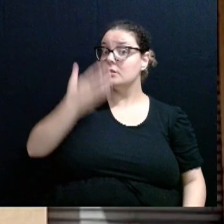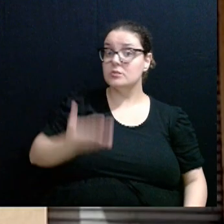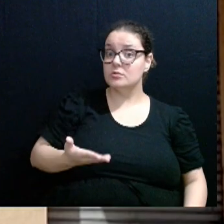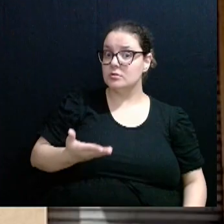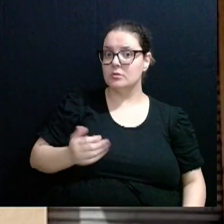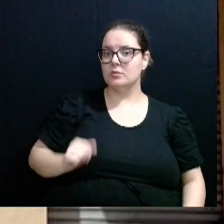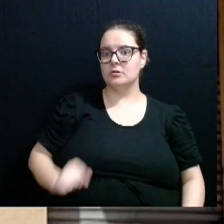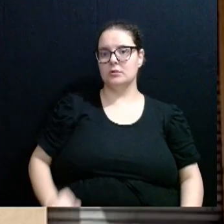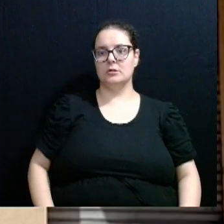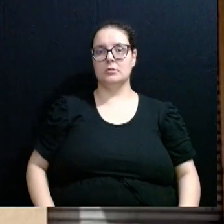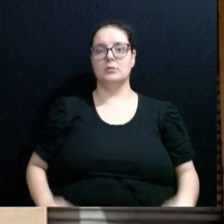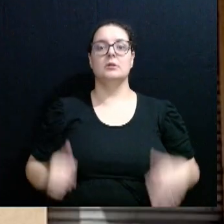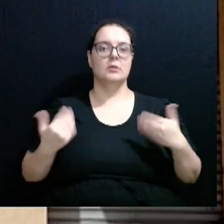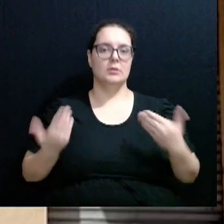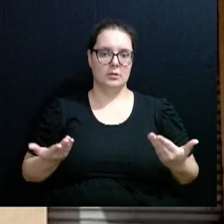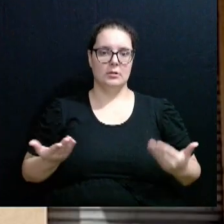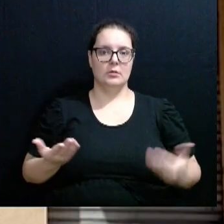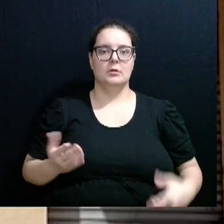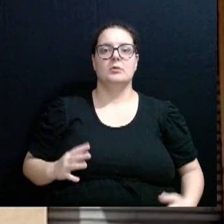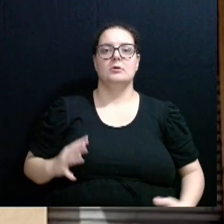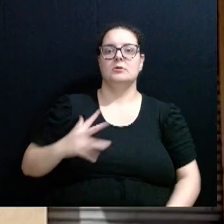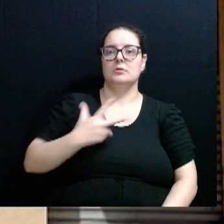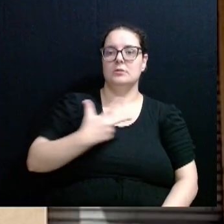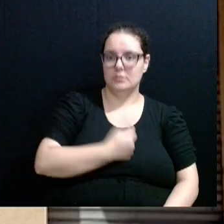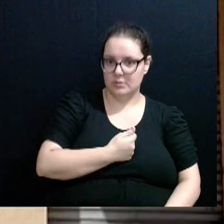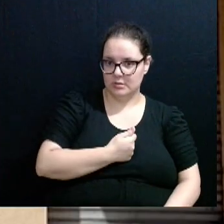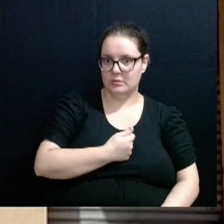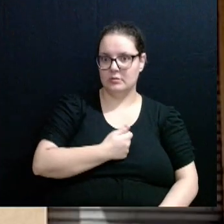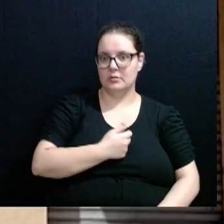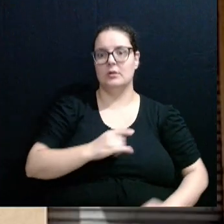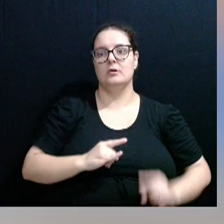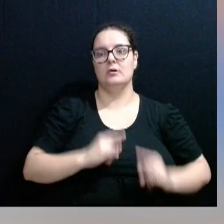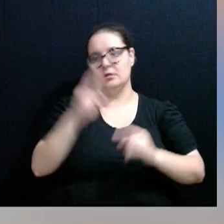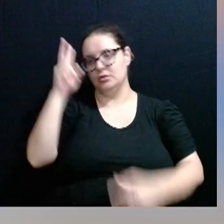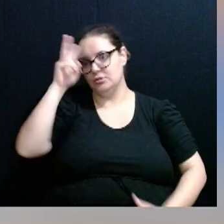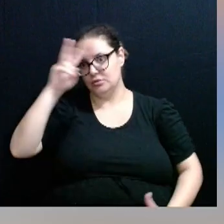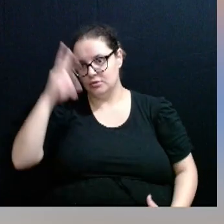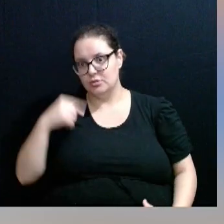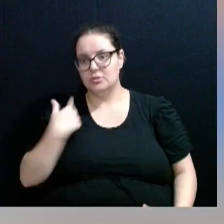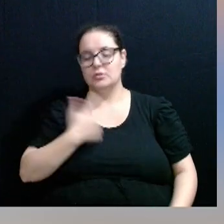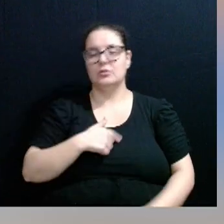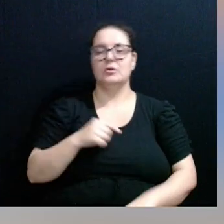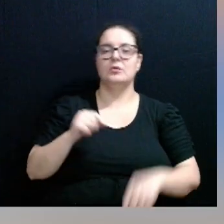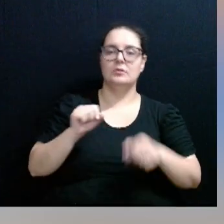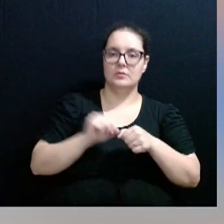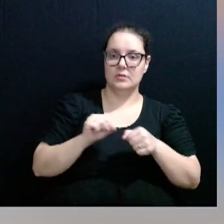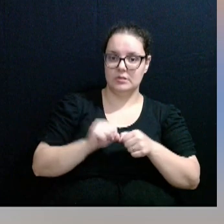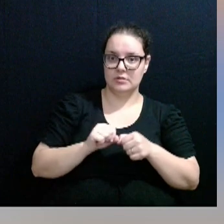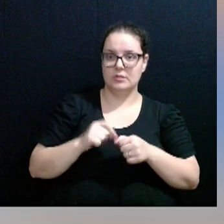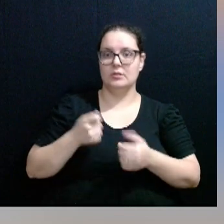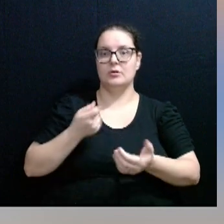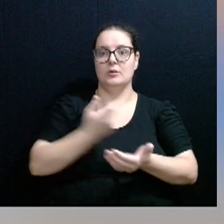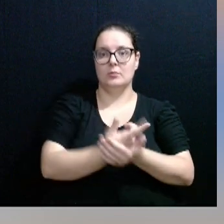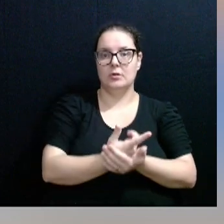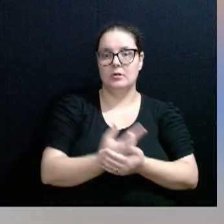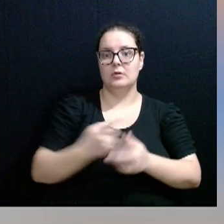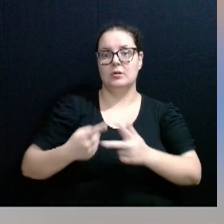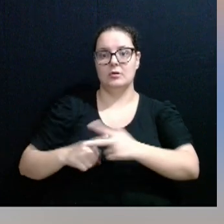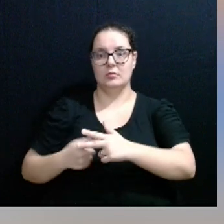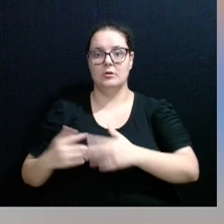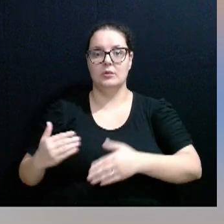Então, além de salvar esses prédios históricos que nós fazemos, adquirindo, reformando e oferecendo